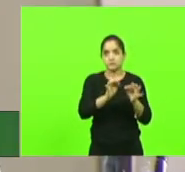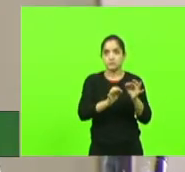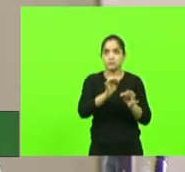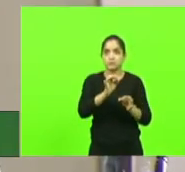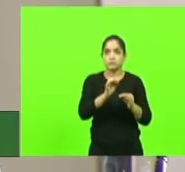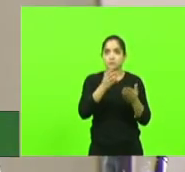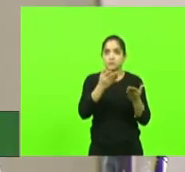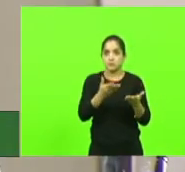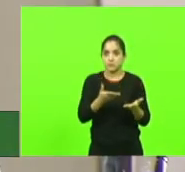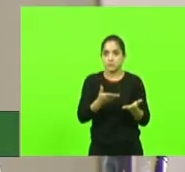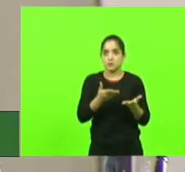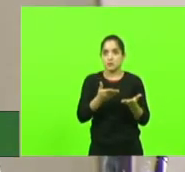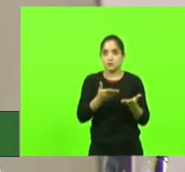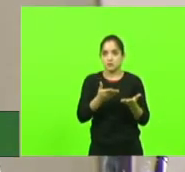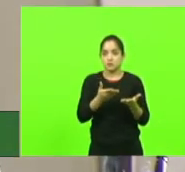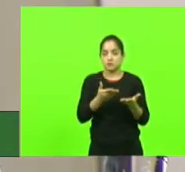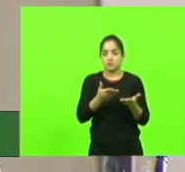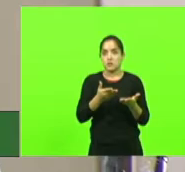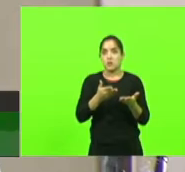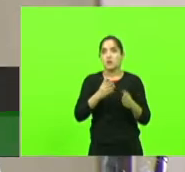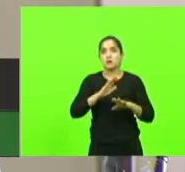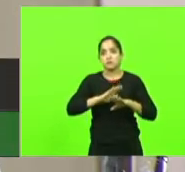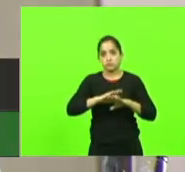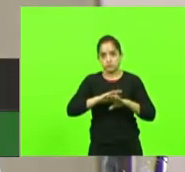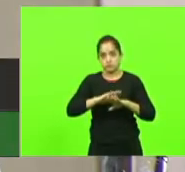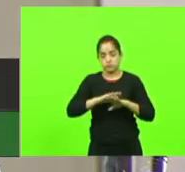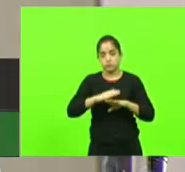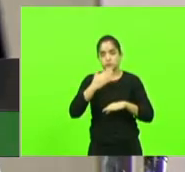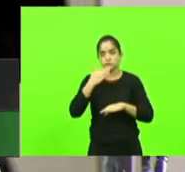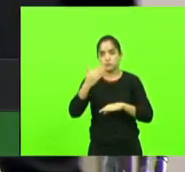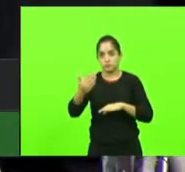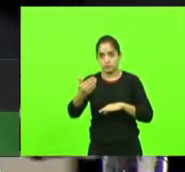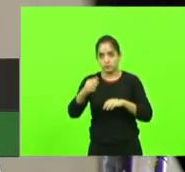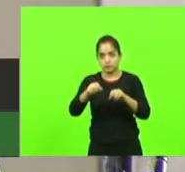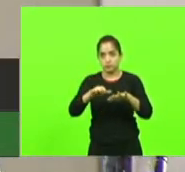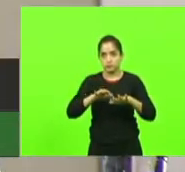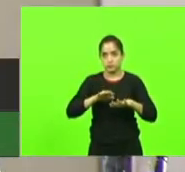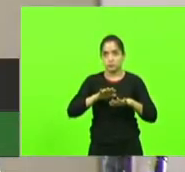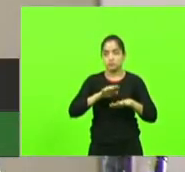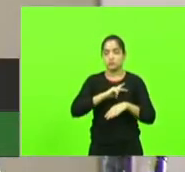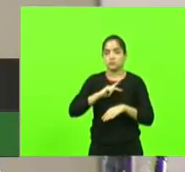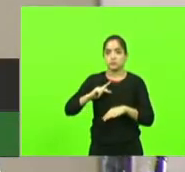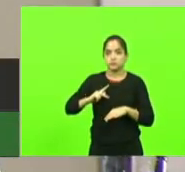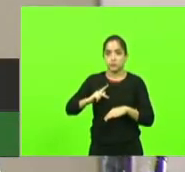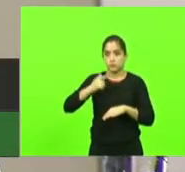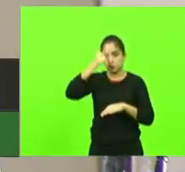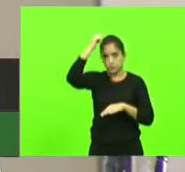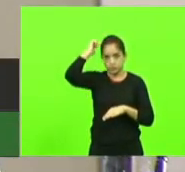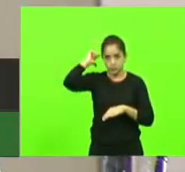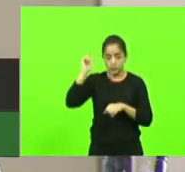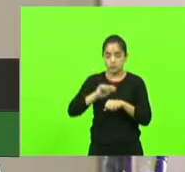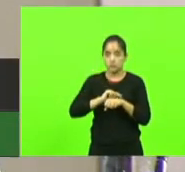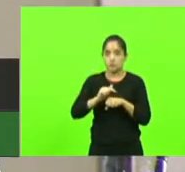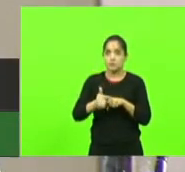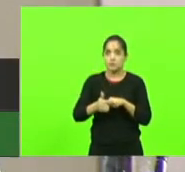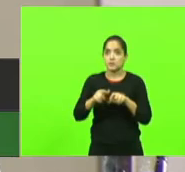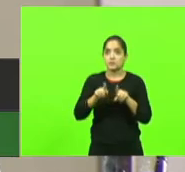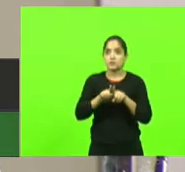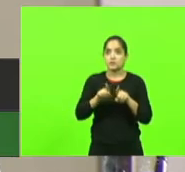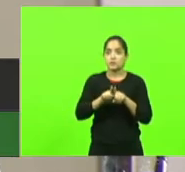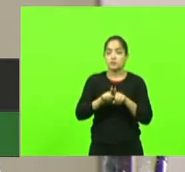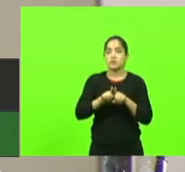vossa fala, autor do requerimento dessa audiência pública, senador Espiridião Amin, presidente da